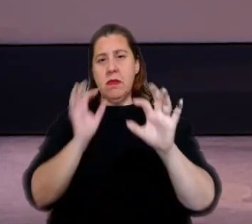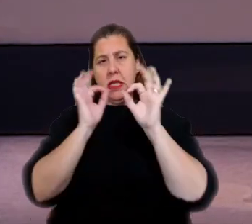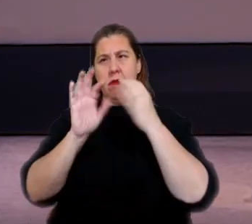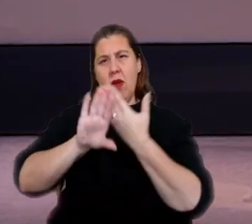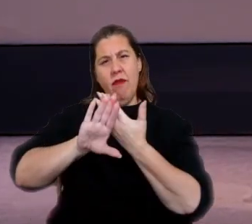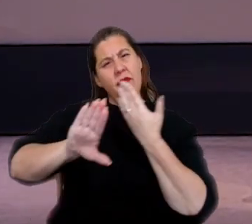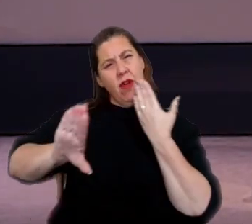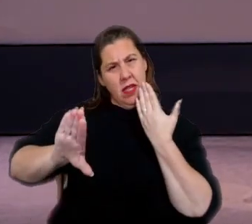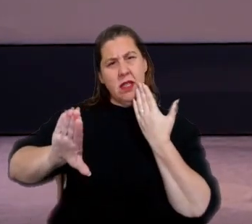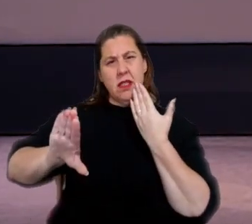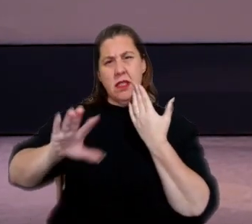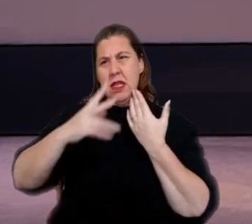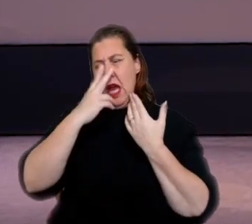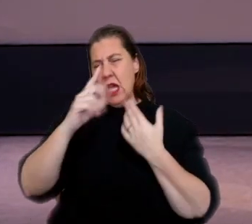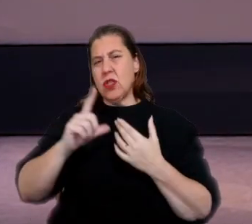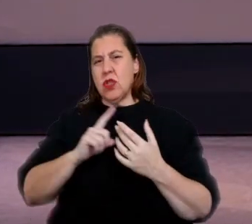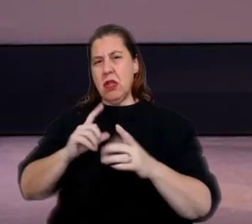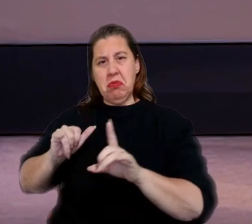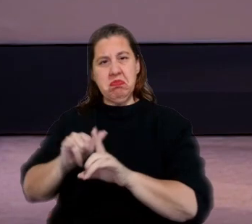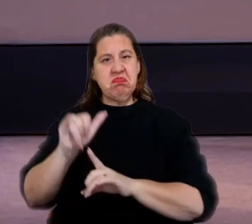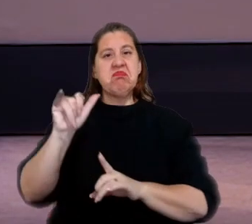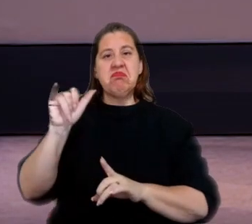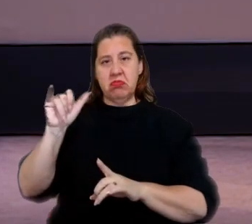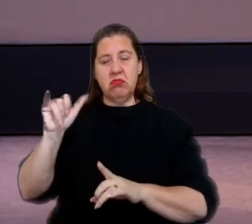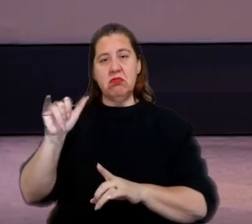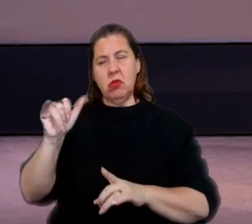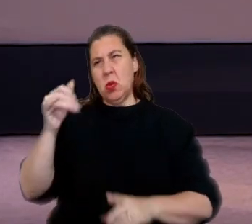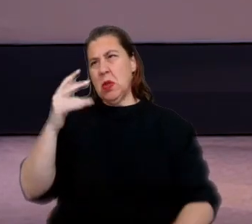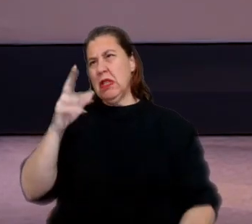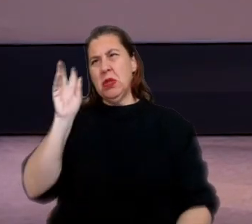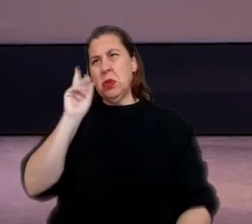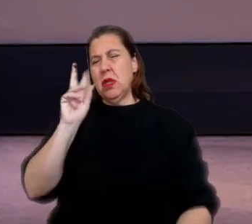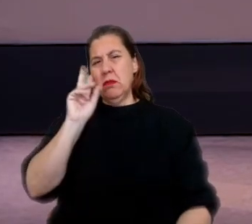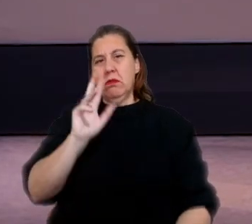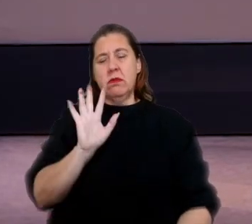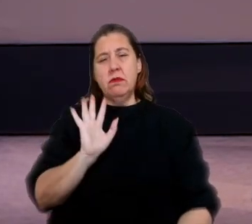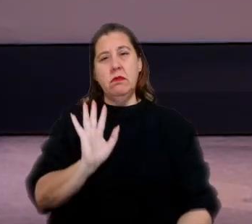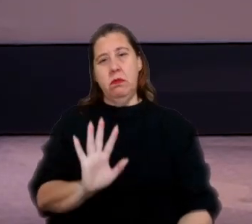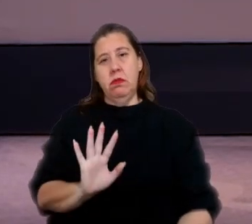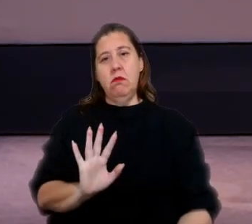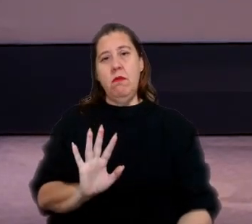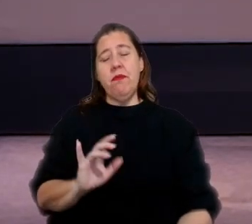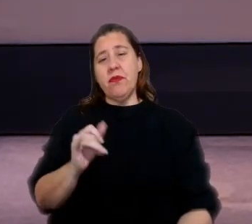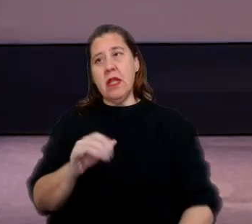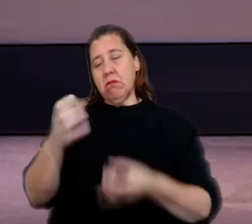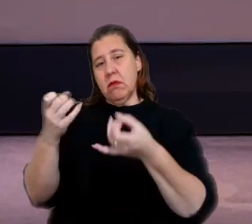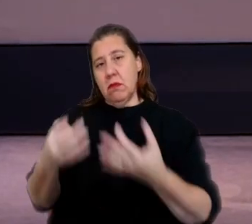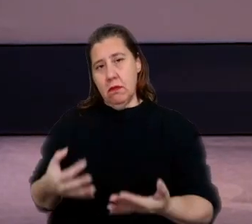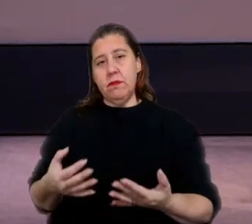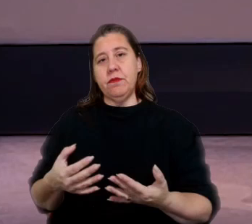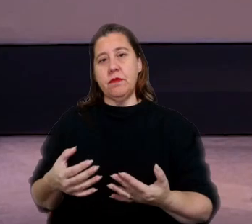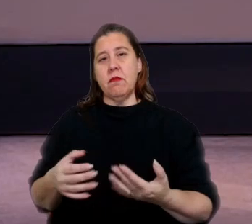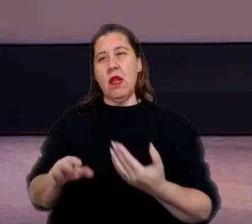ficou um tempo afastado, né? Acho que ele sofreu um bullying mesmo, eu acho. Não sei se foi, mas